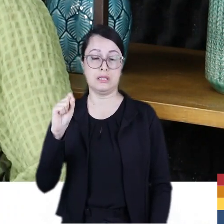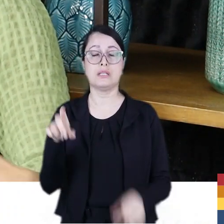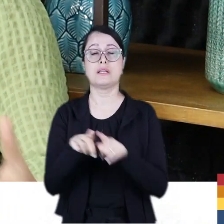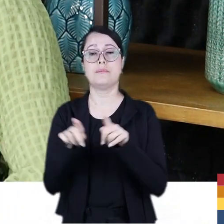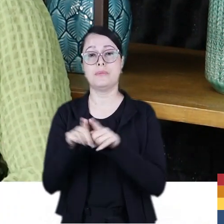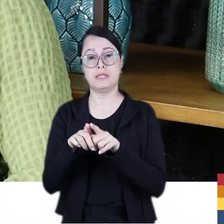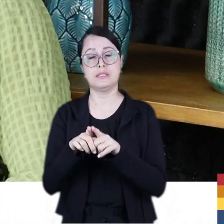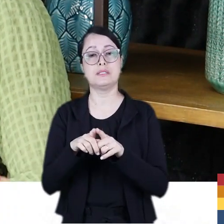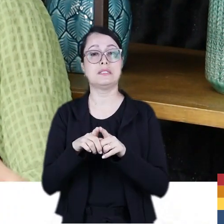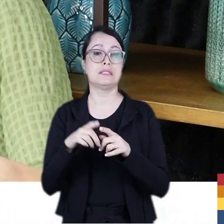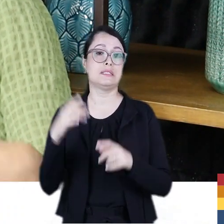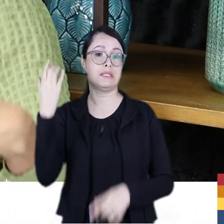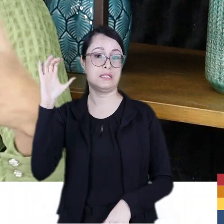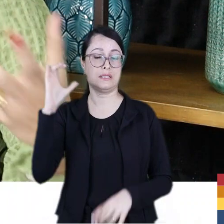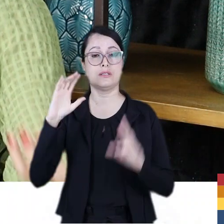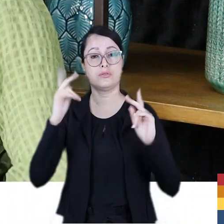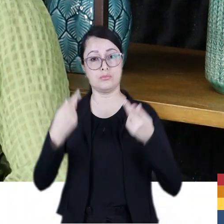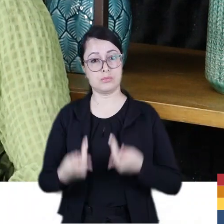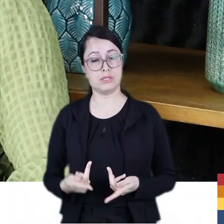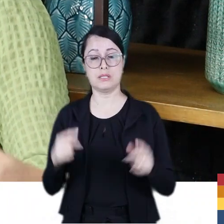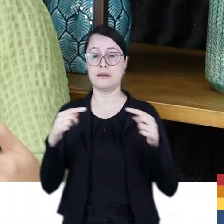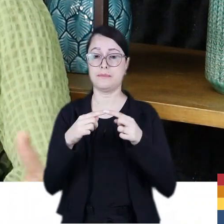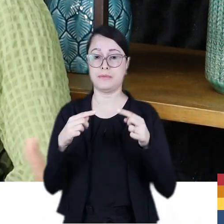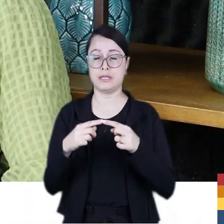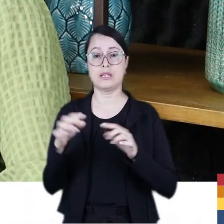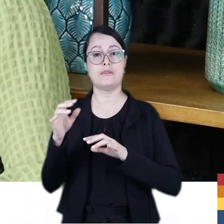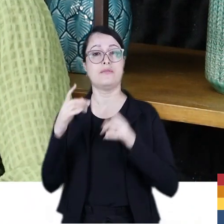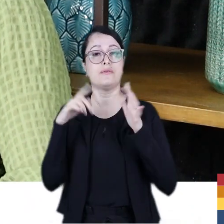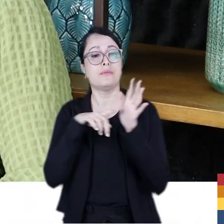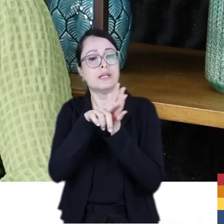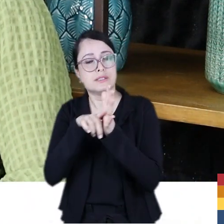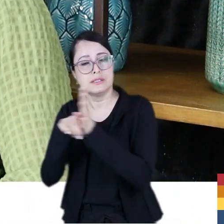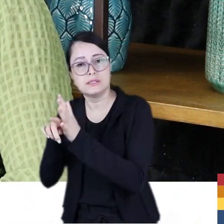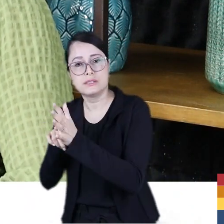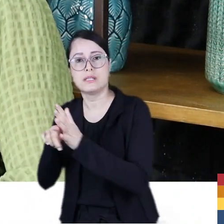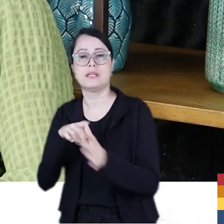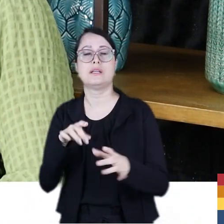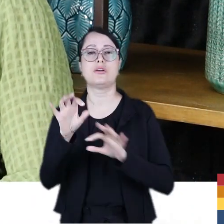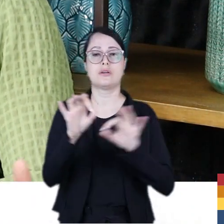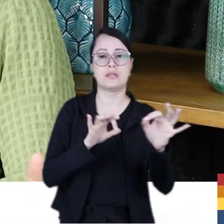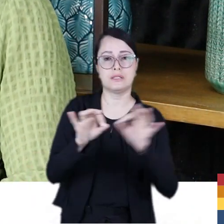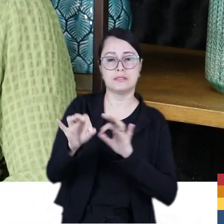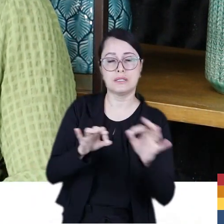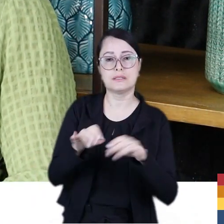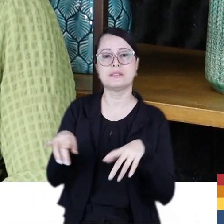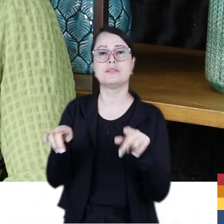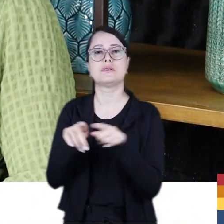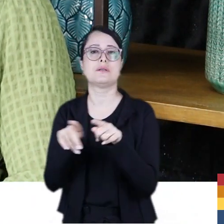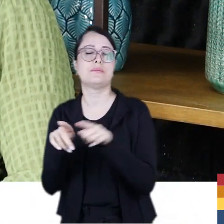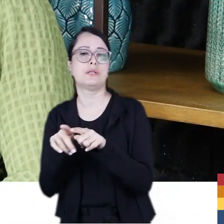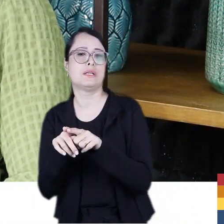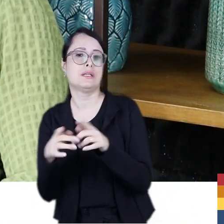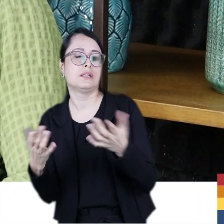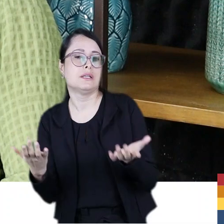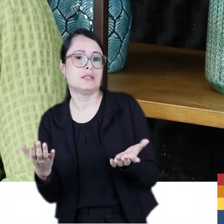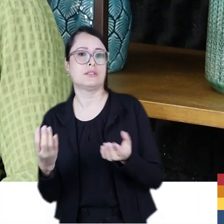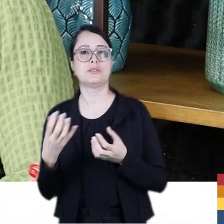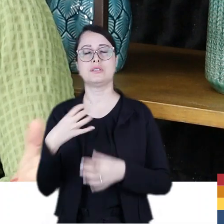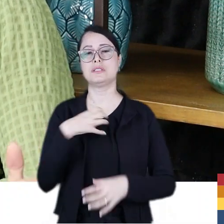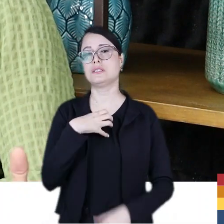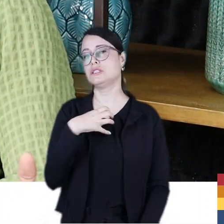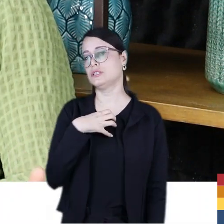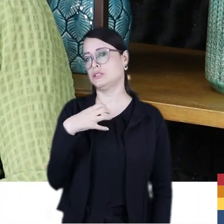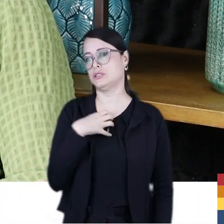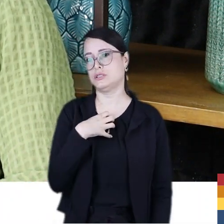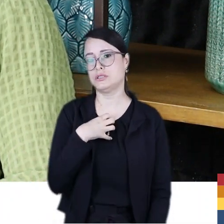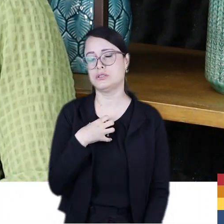visuais previstas, né, e utilizadas nesse objeto, né, então ali também a gente tem os eixos estruturantes, como já dito,